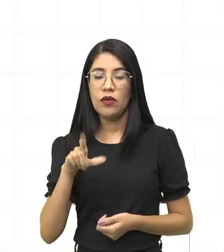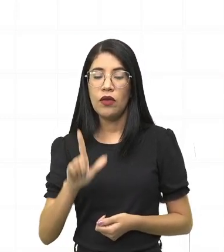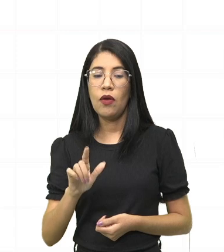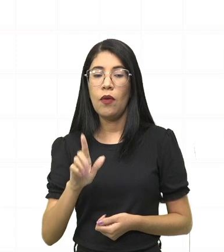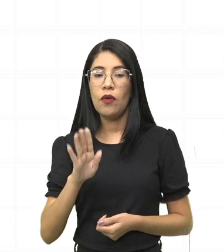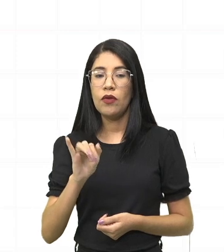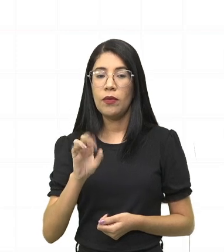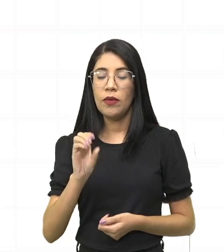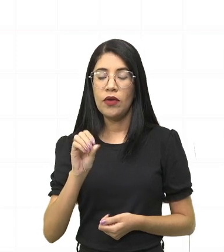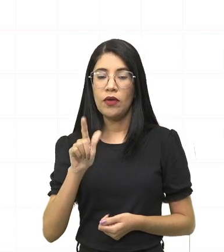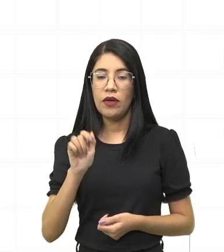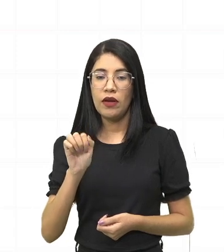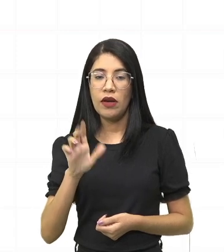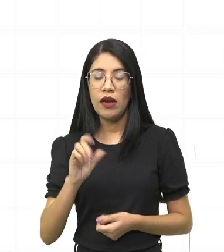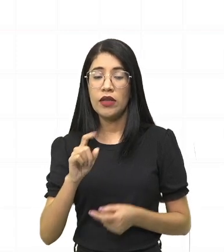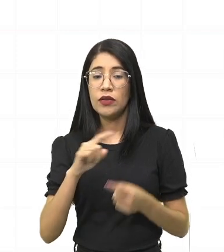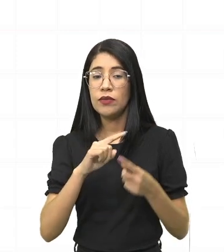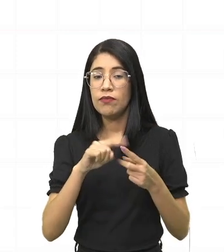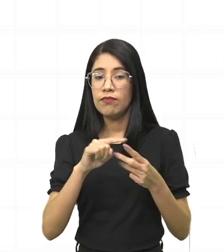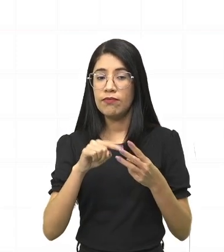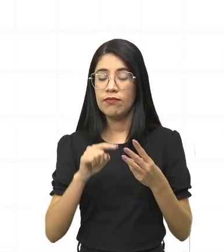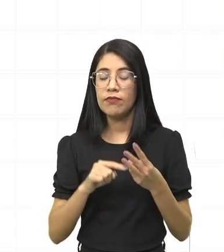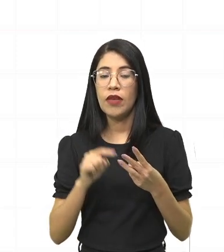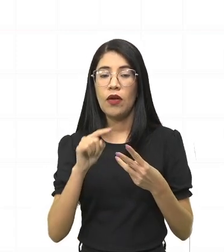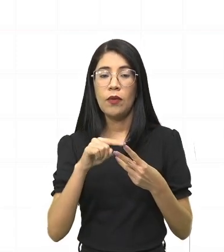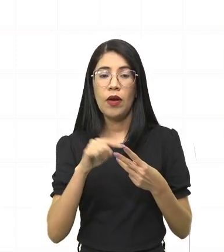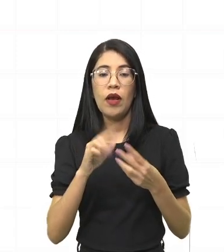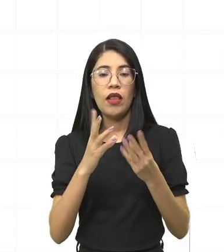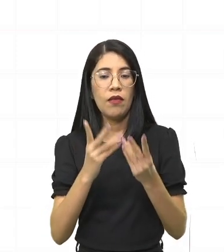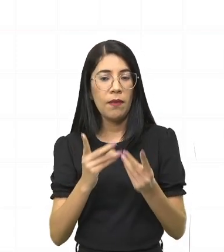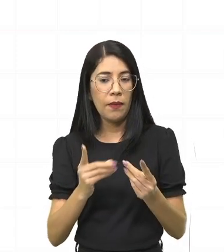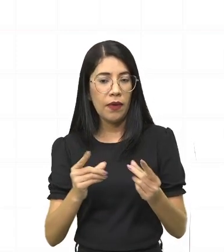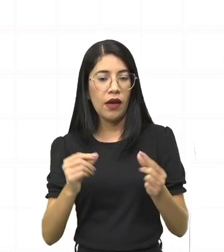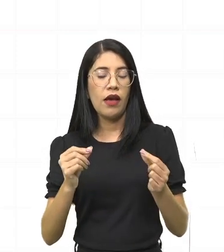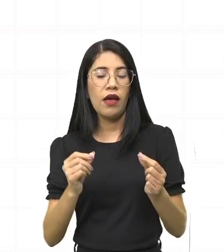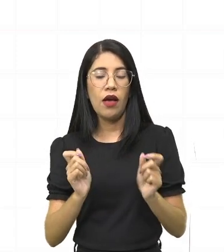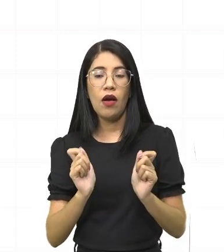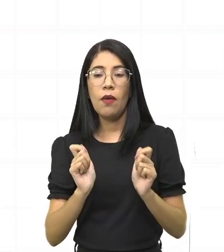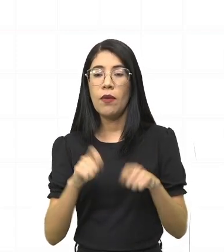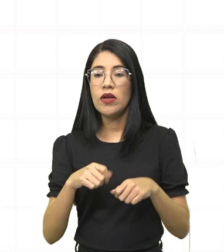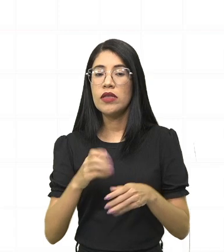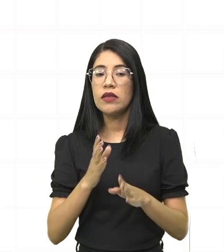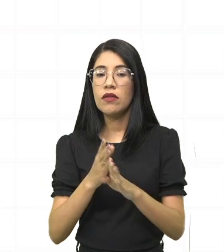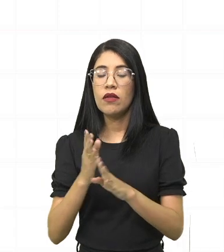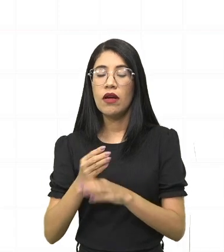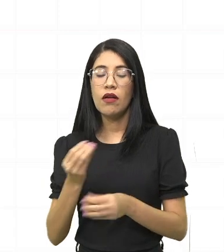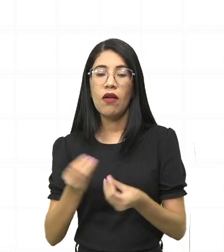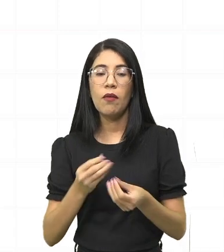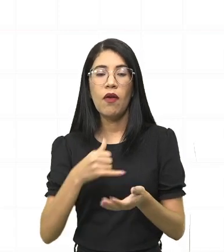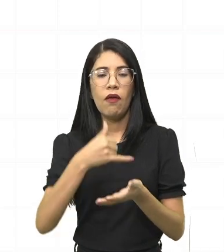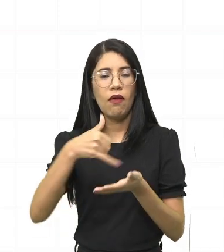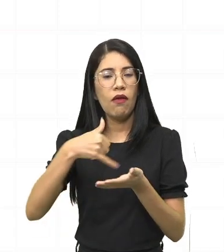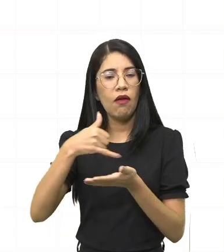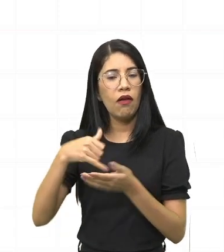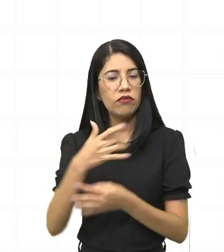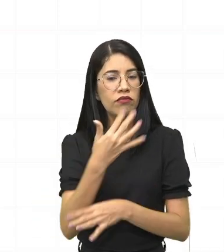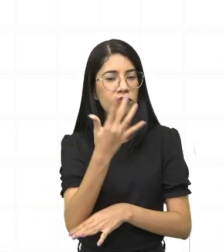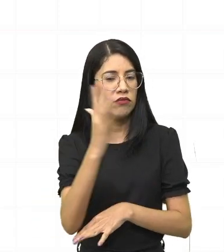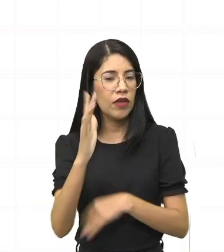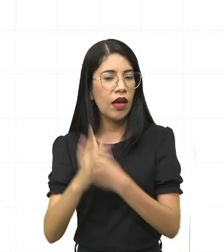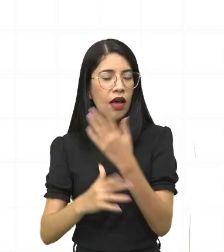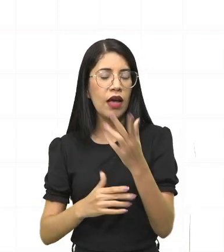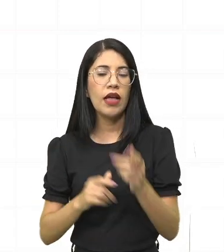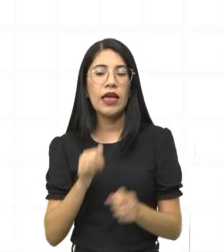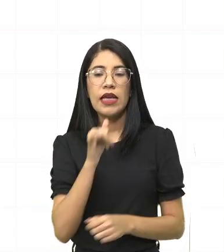O biodiesel é um combustível biodegradável, ele é obtido a partir de óleos vegetais, como o óleo presente